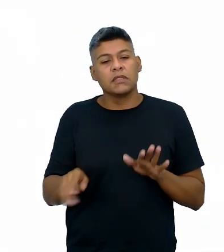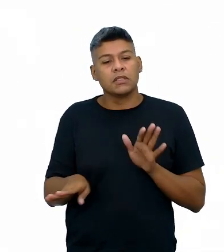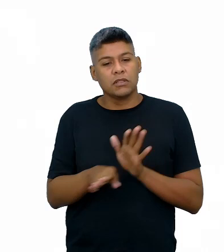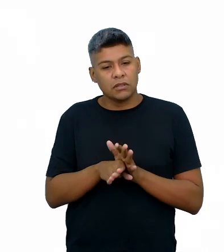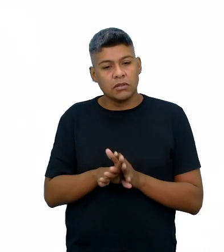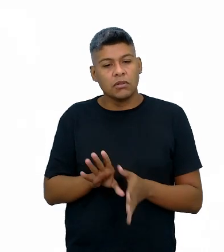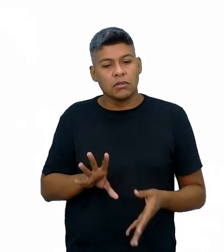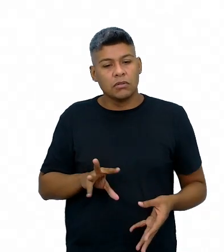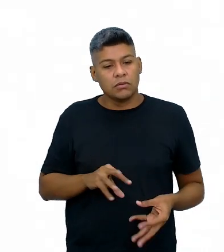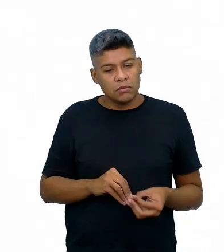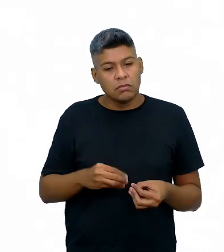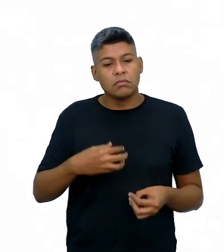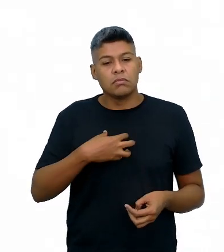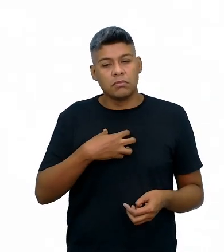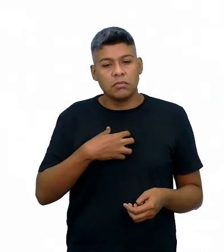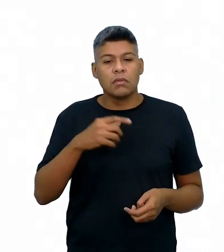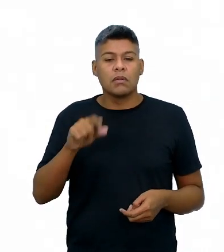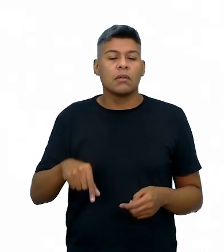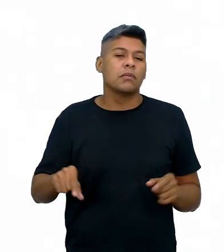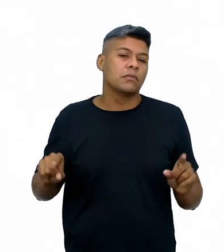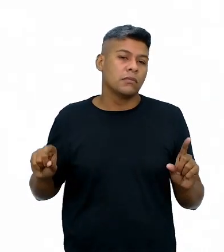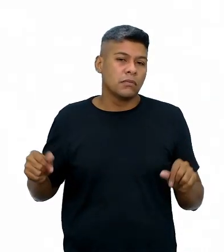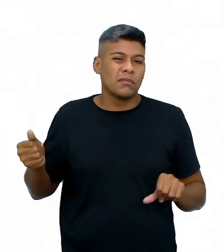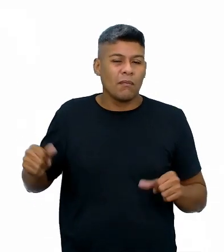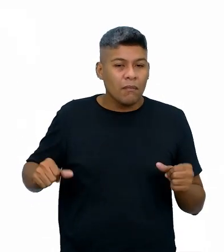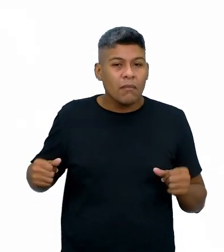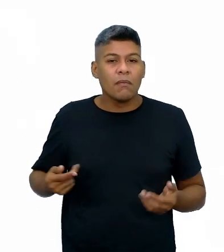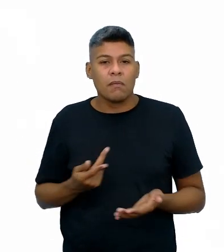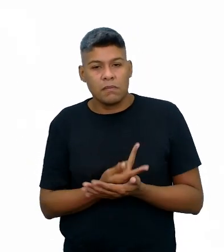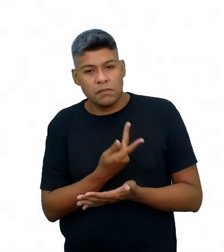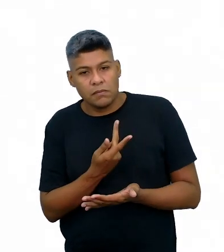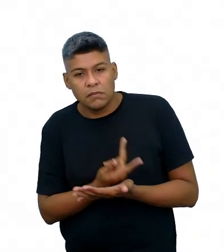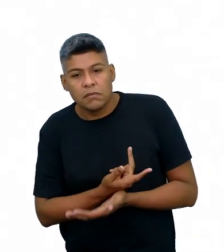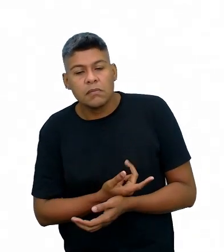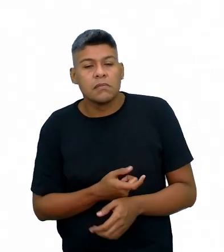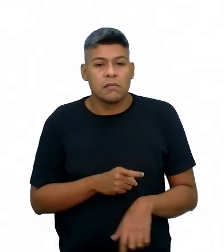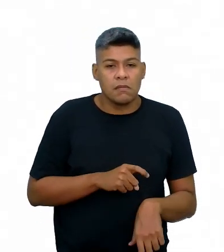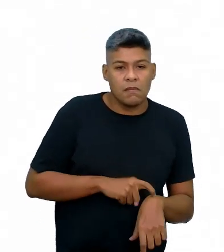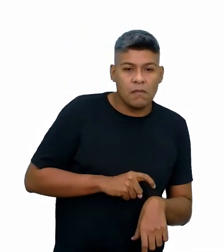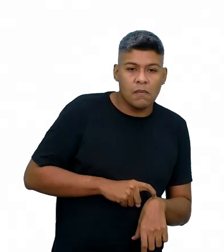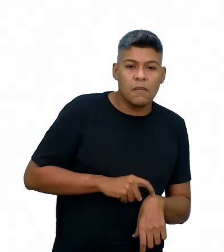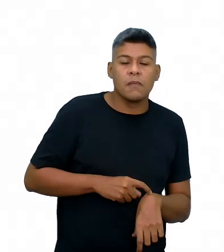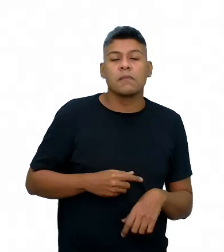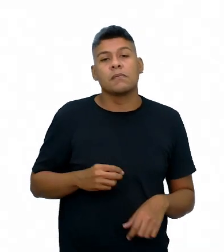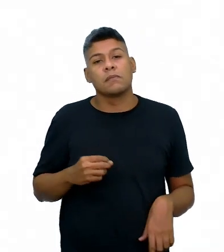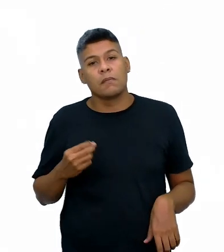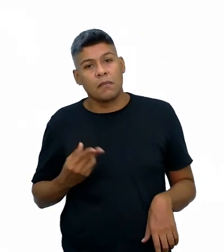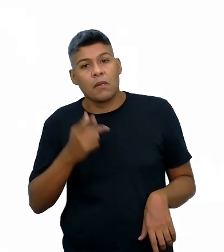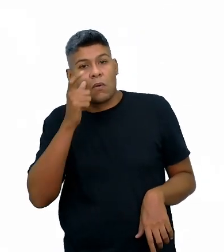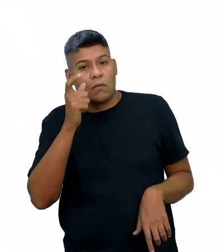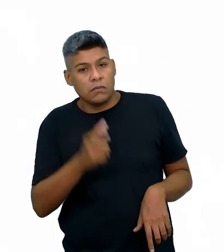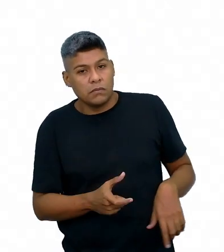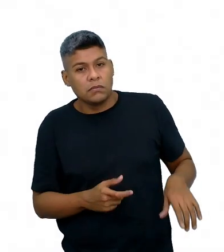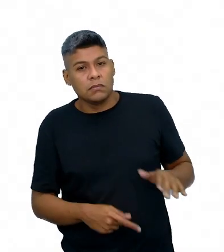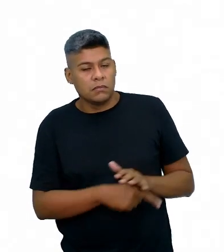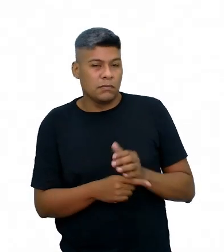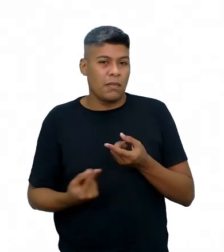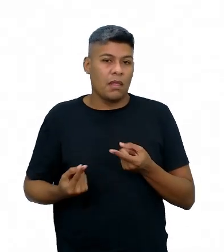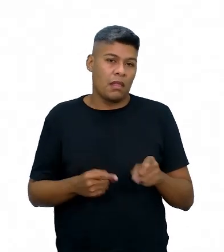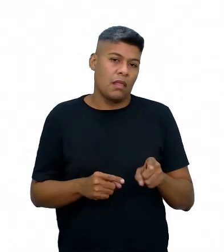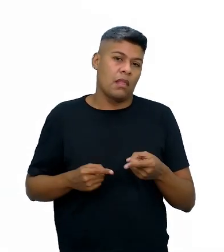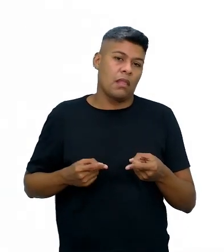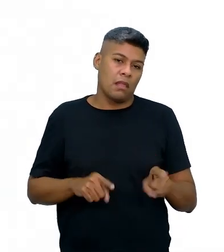resultado. Os motivos podem ser um jornalismo mal feito, paródias, provocações ou intenção de pregar